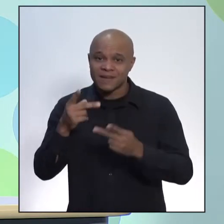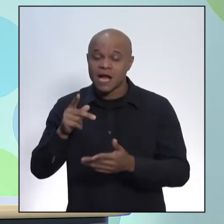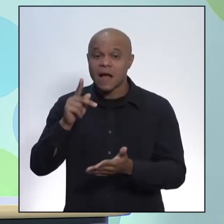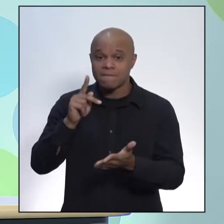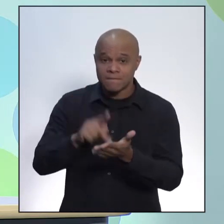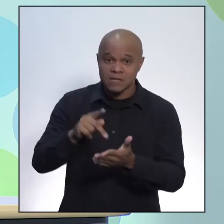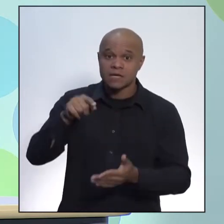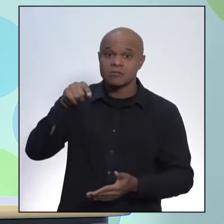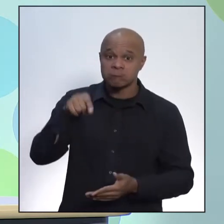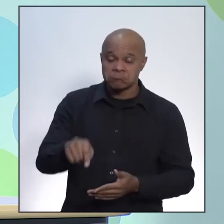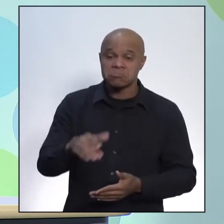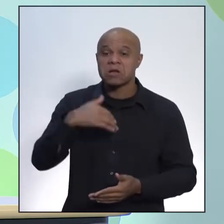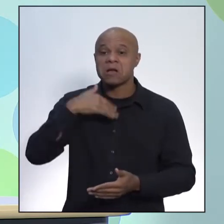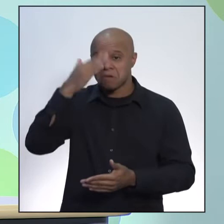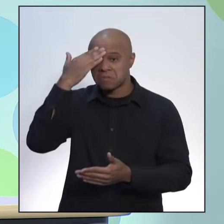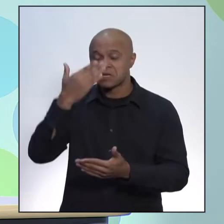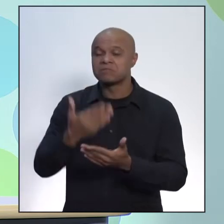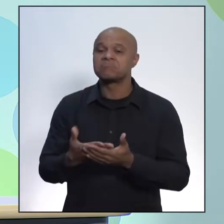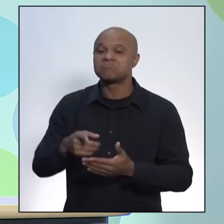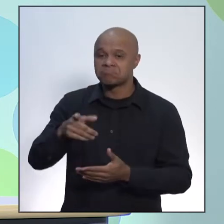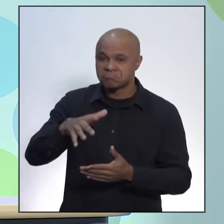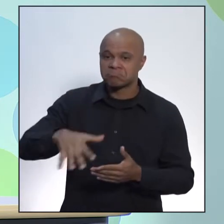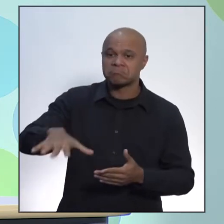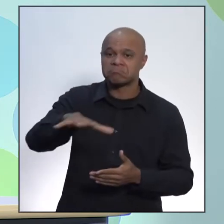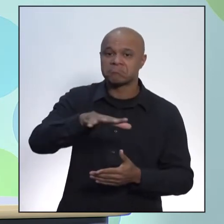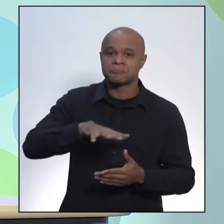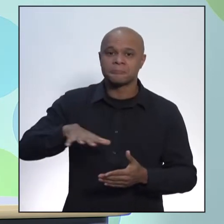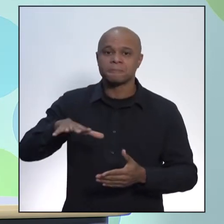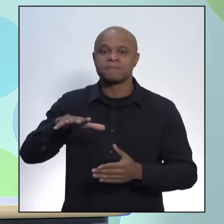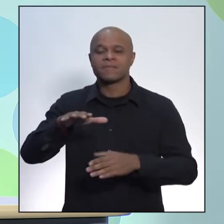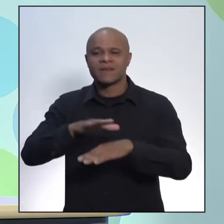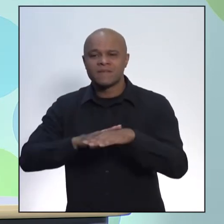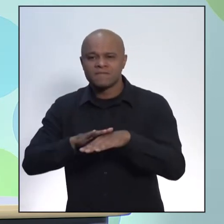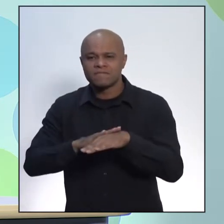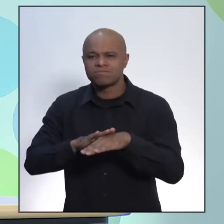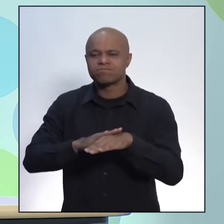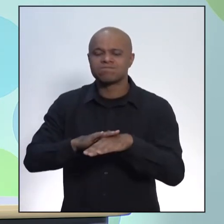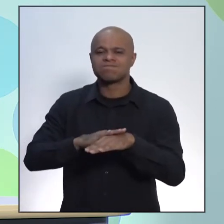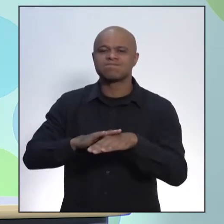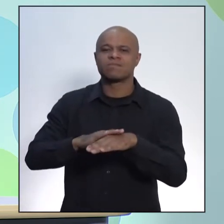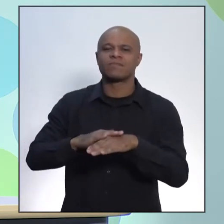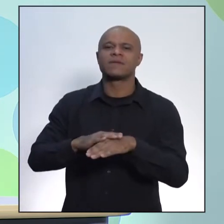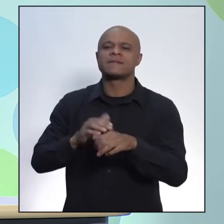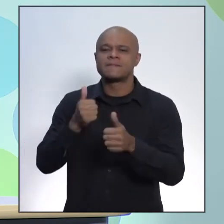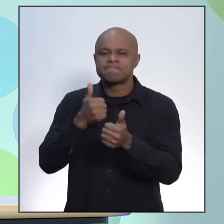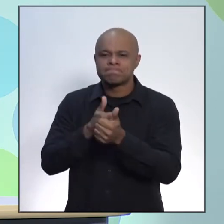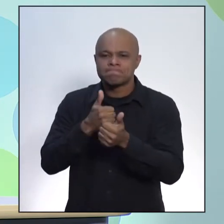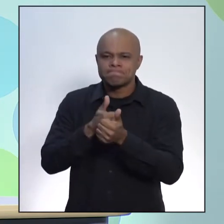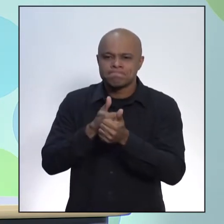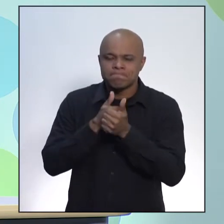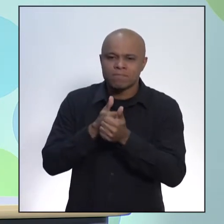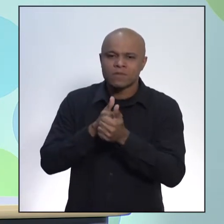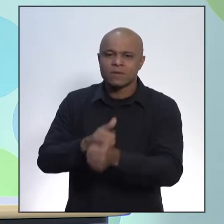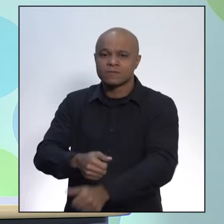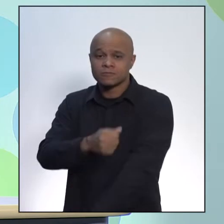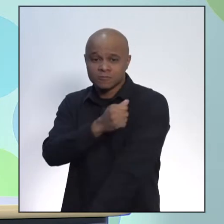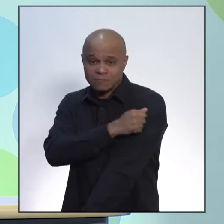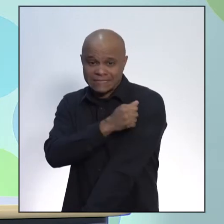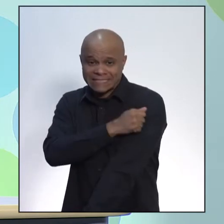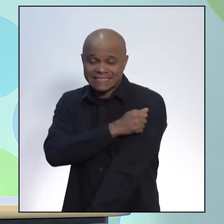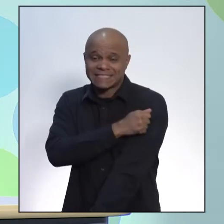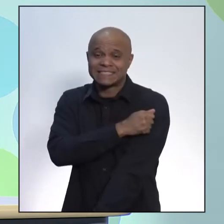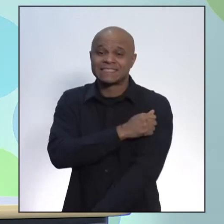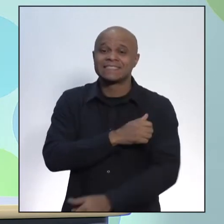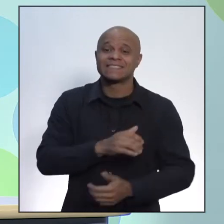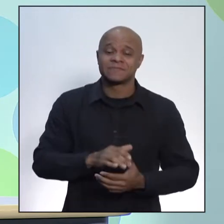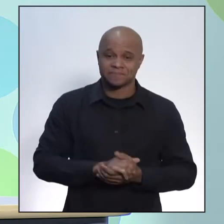que eu acredito. É o espaço de diálogo, é a gente estar próximo desse aluno. Temos que